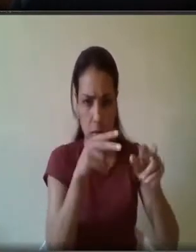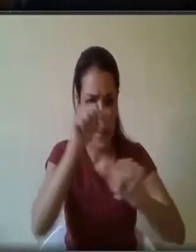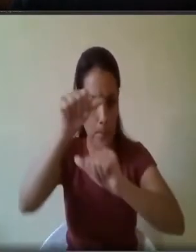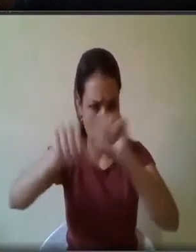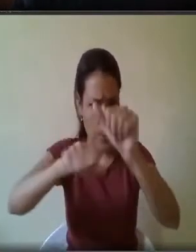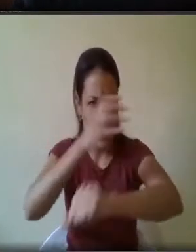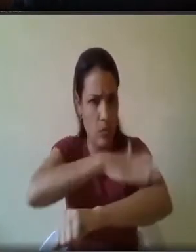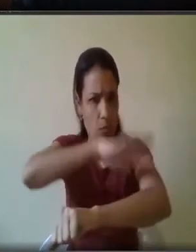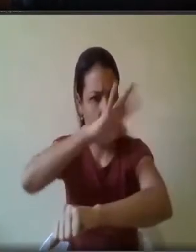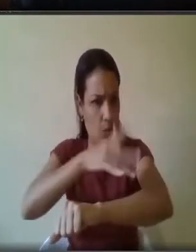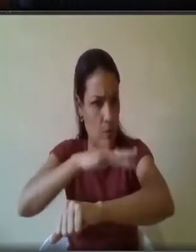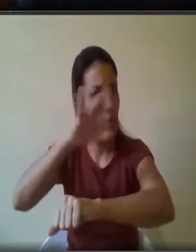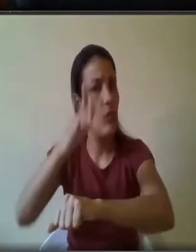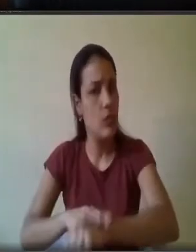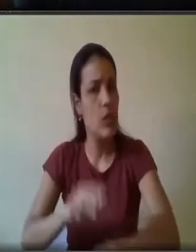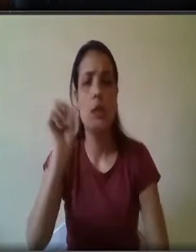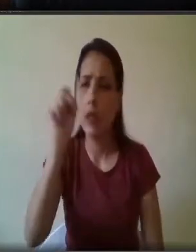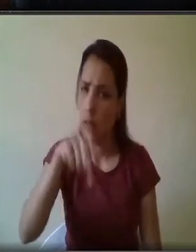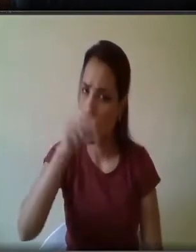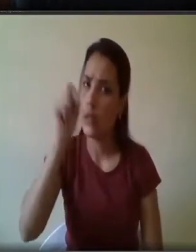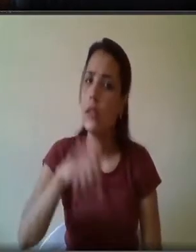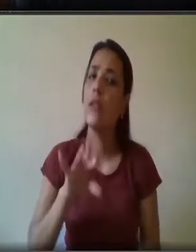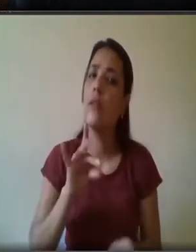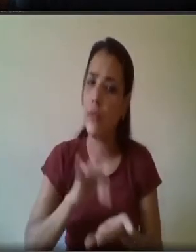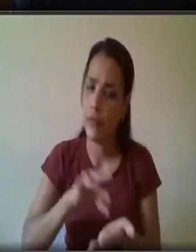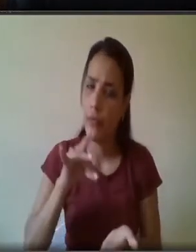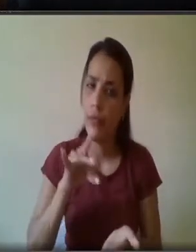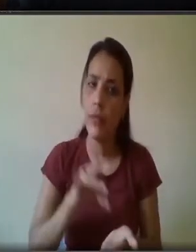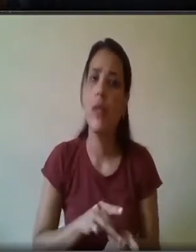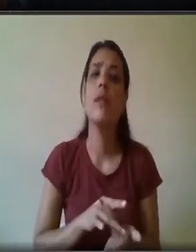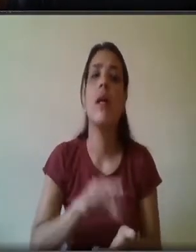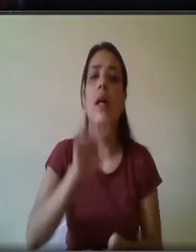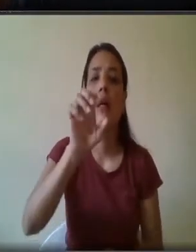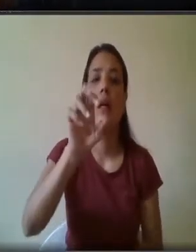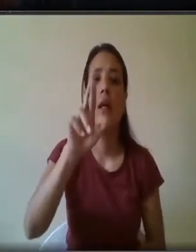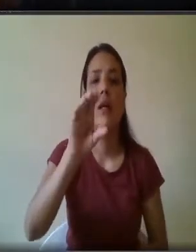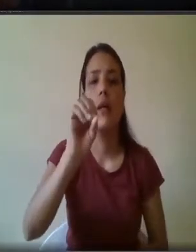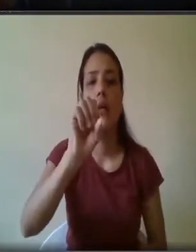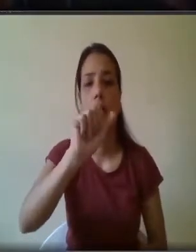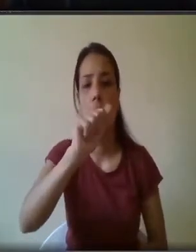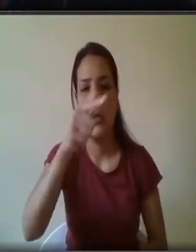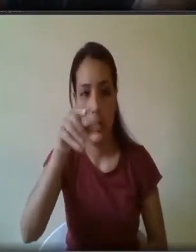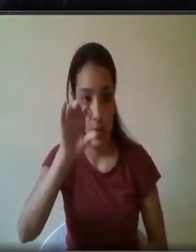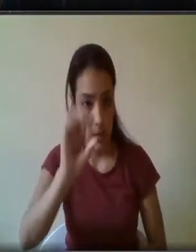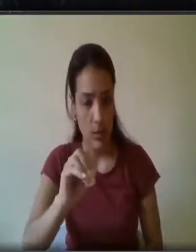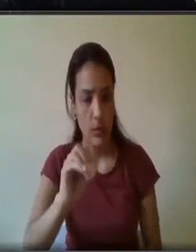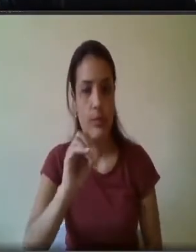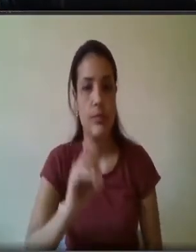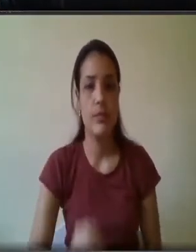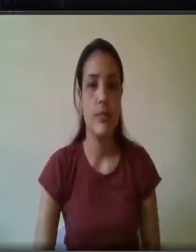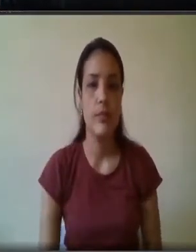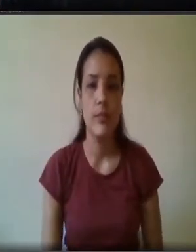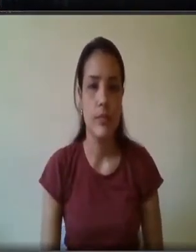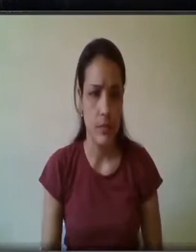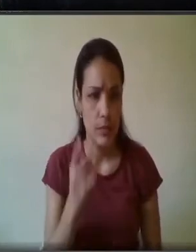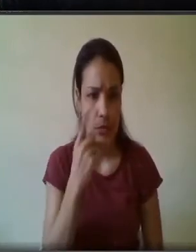relevo? Vento modifica um relevo. A erosão é eólica. Eu não vou entrar em maiores detalhes, mas aqui, ó.